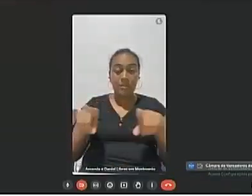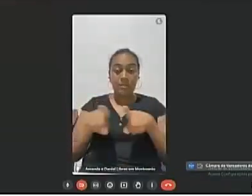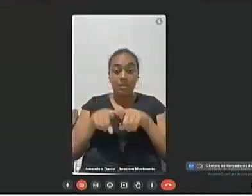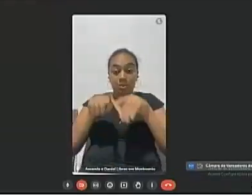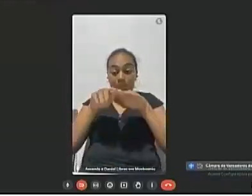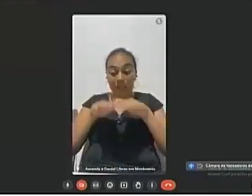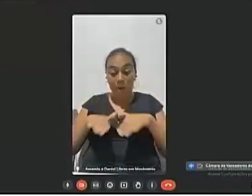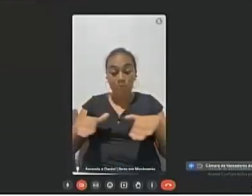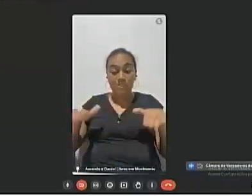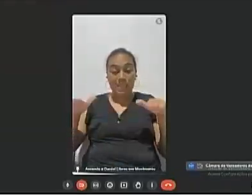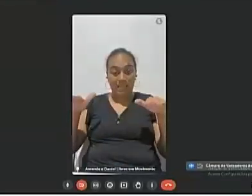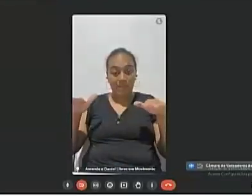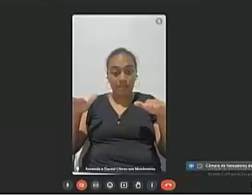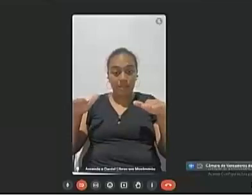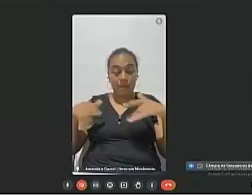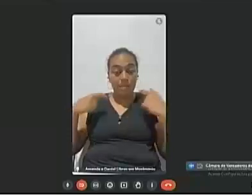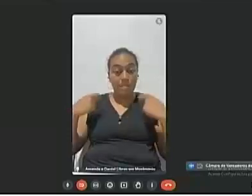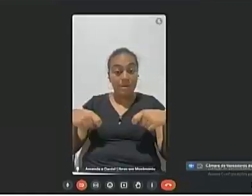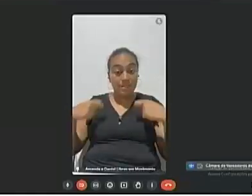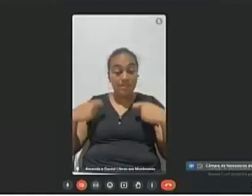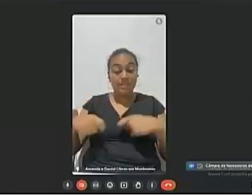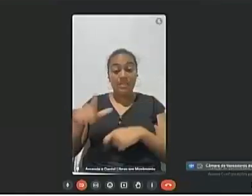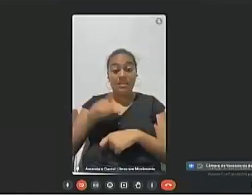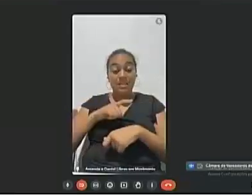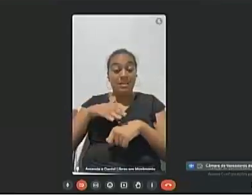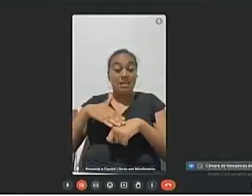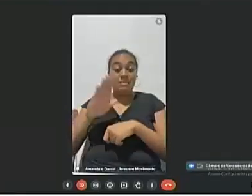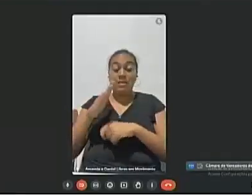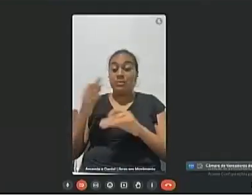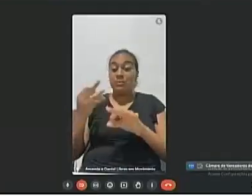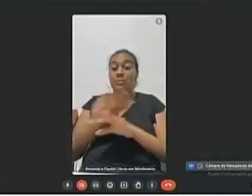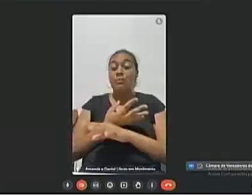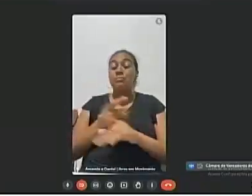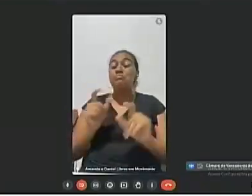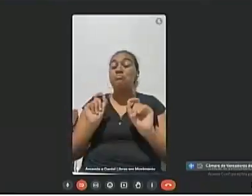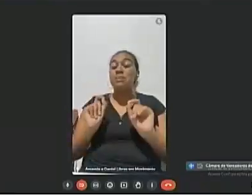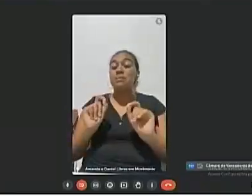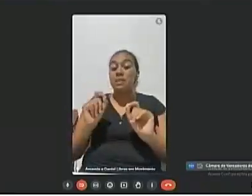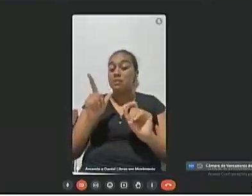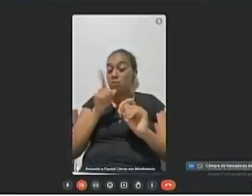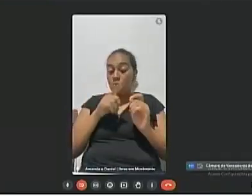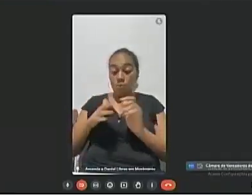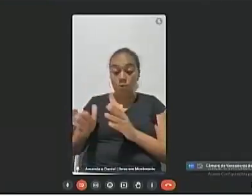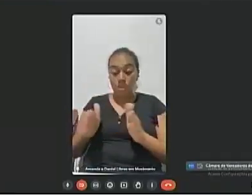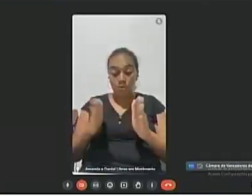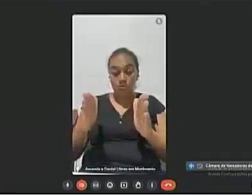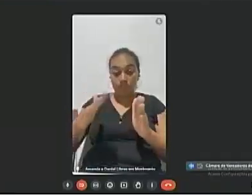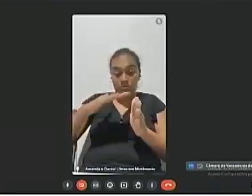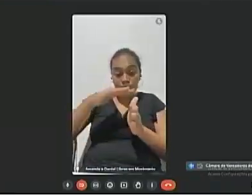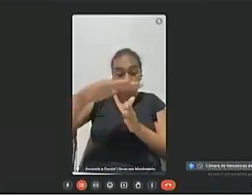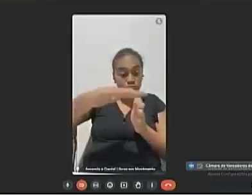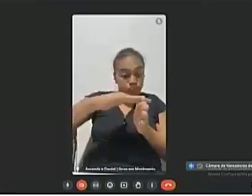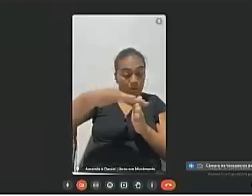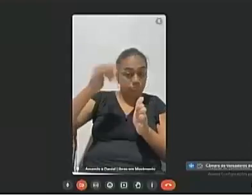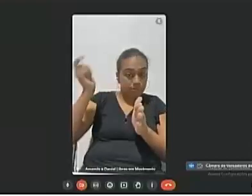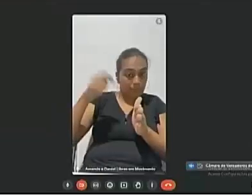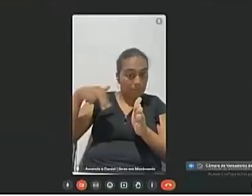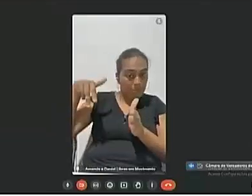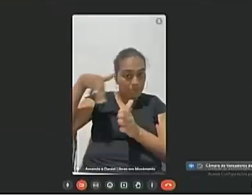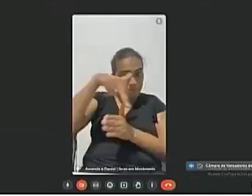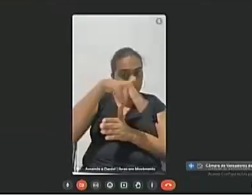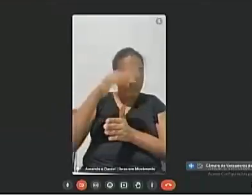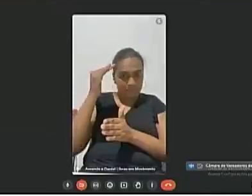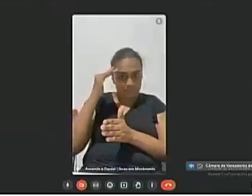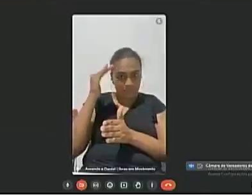cima. É o que a gente precisa aqui, é mais que suficiente para a gente se livrar da grande maioria das